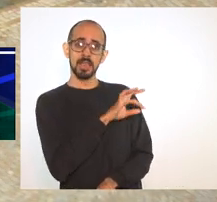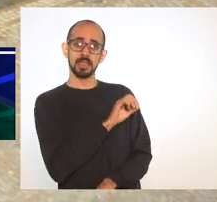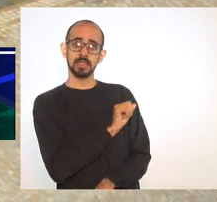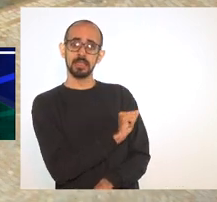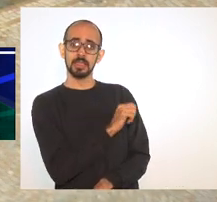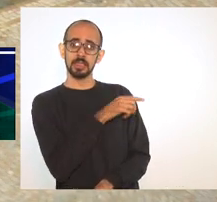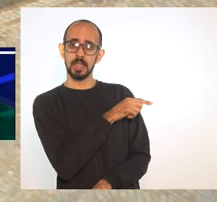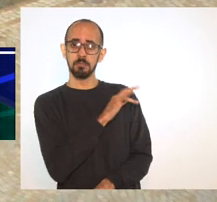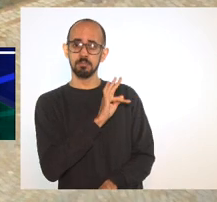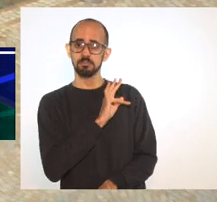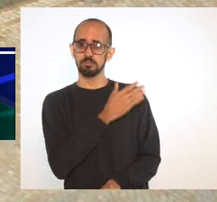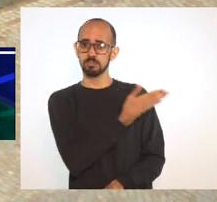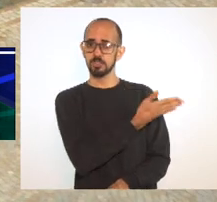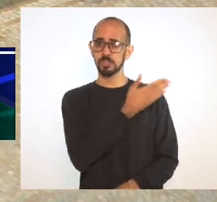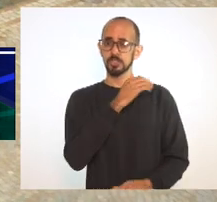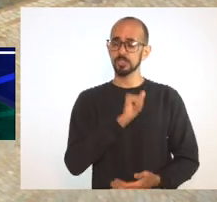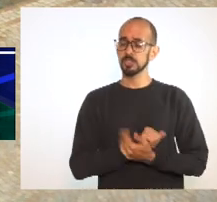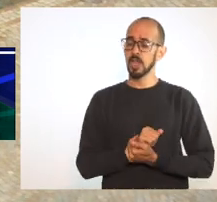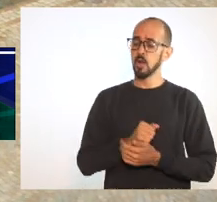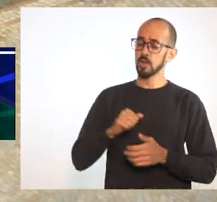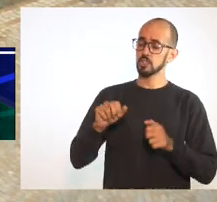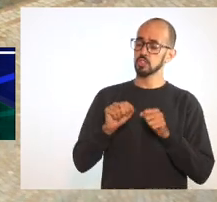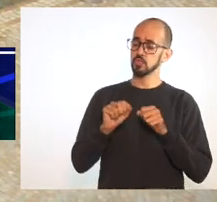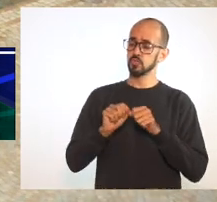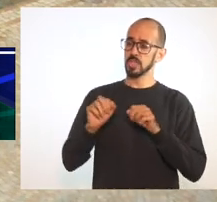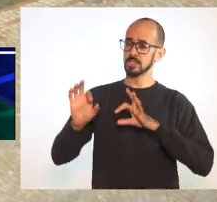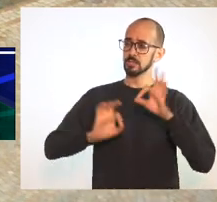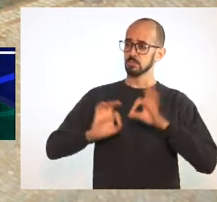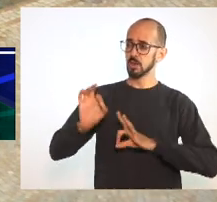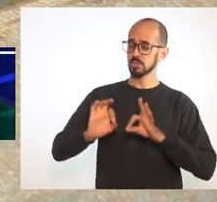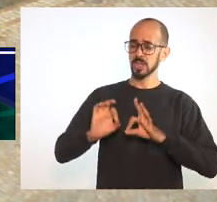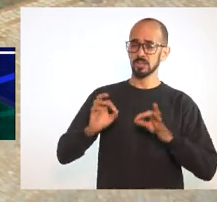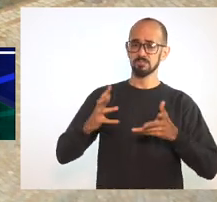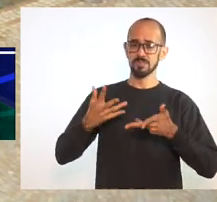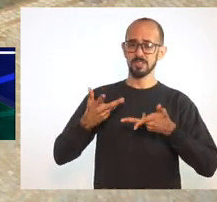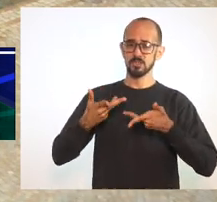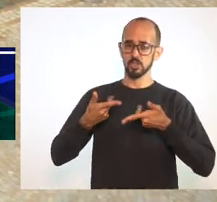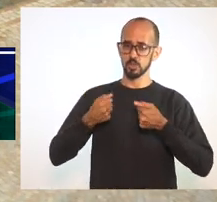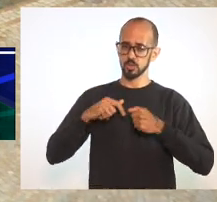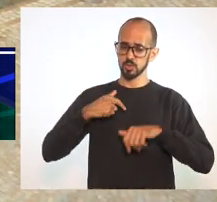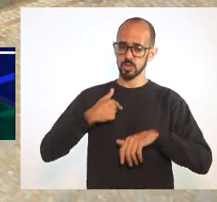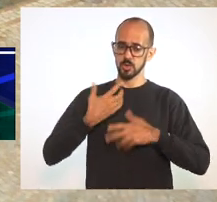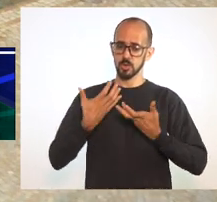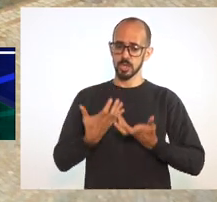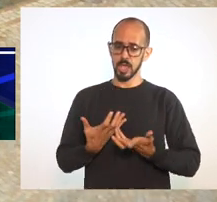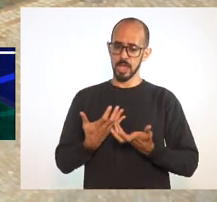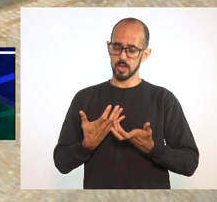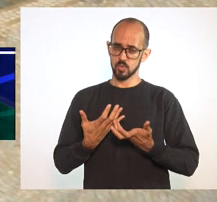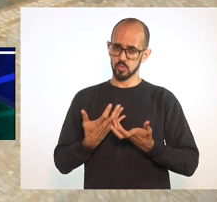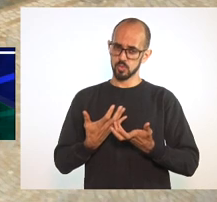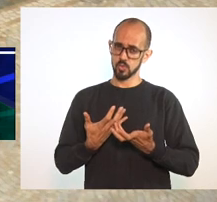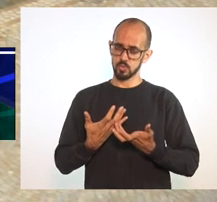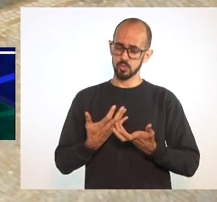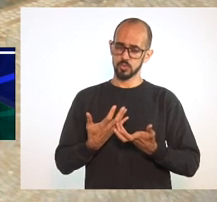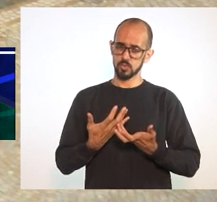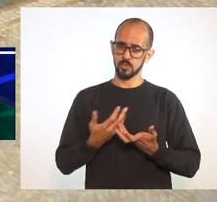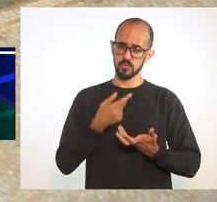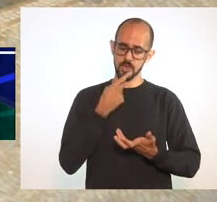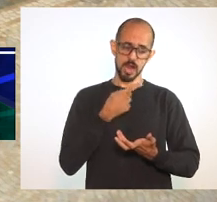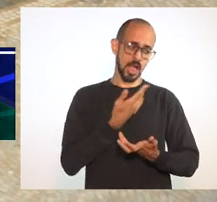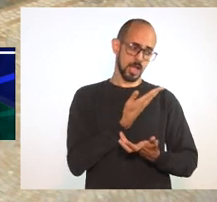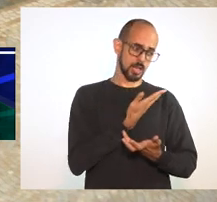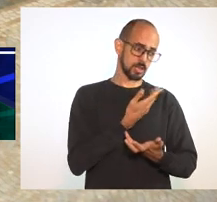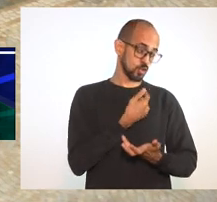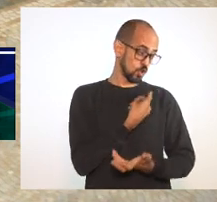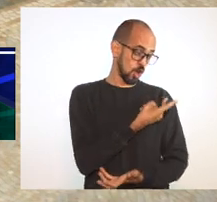qual formulamos e planejamos esse projeto tão brilhante. E eu queria já de antemão, deputada Marta Rocha, solicitar que